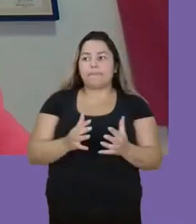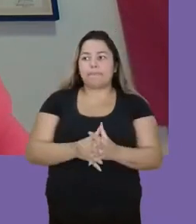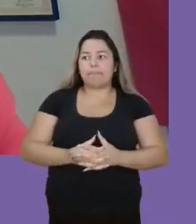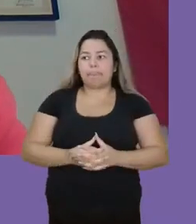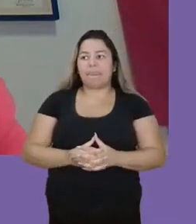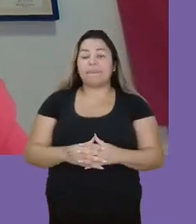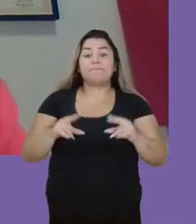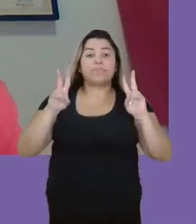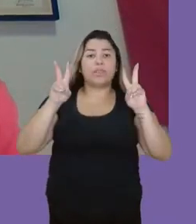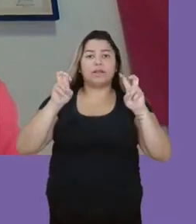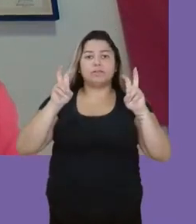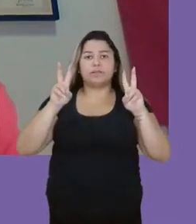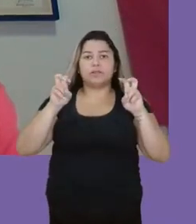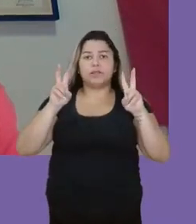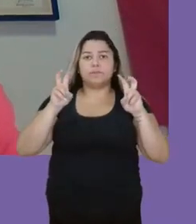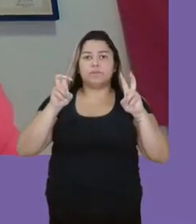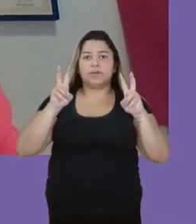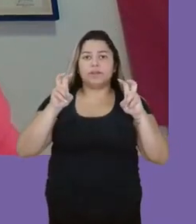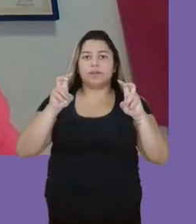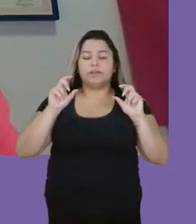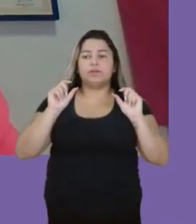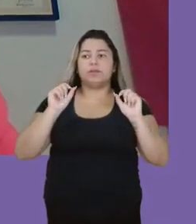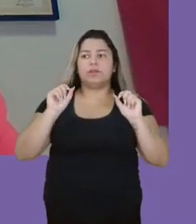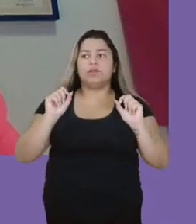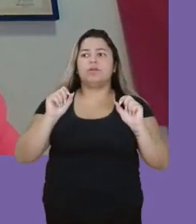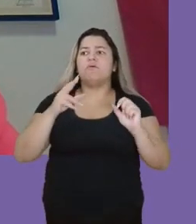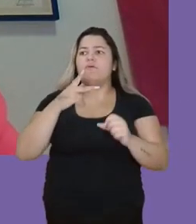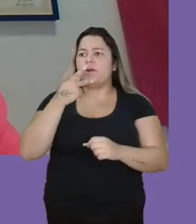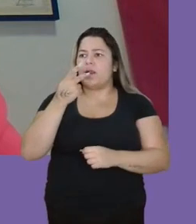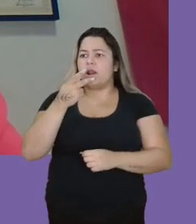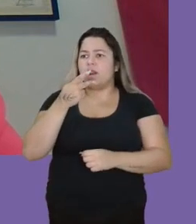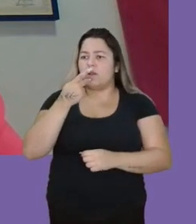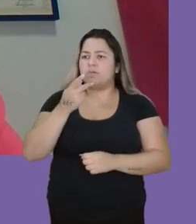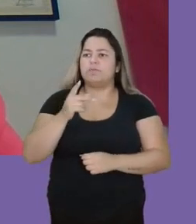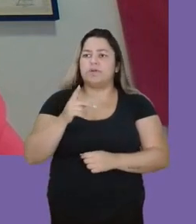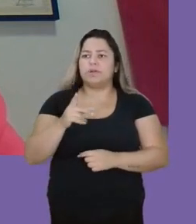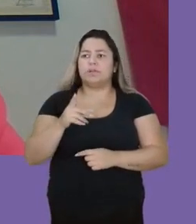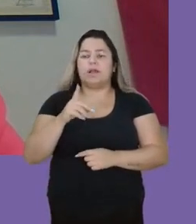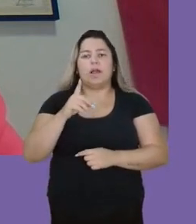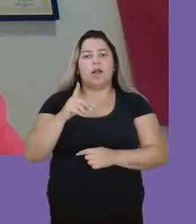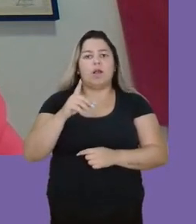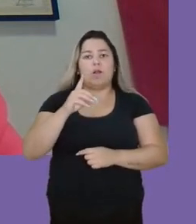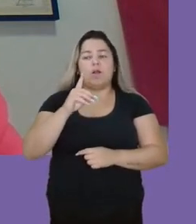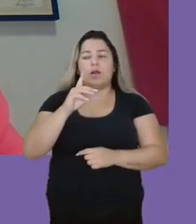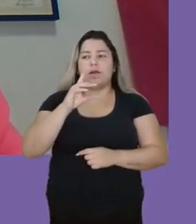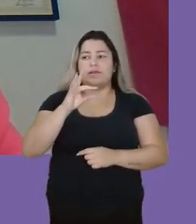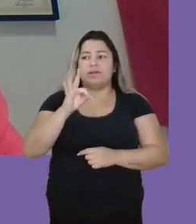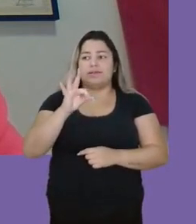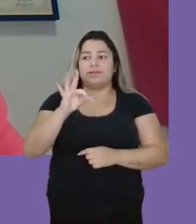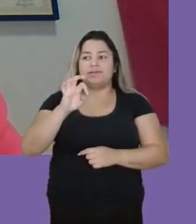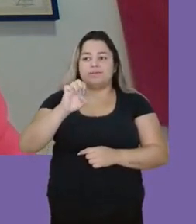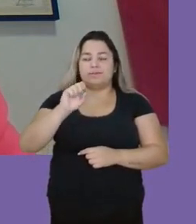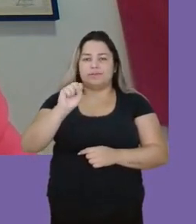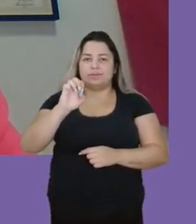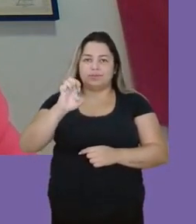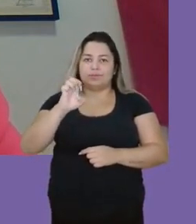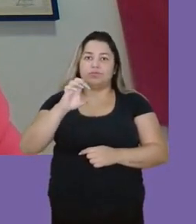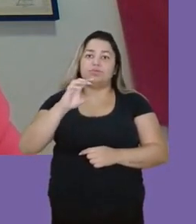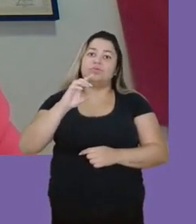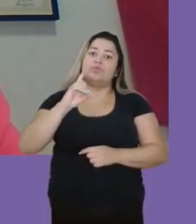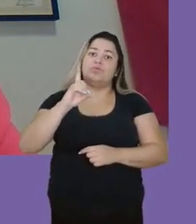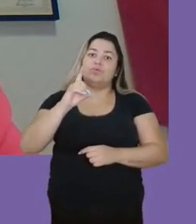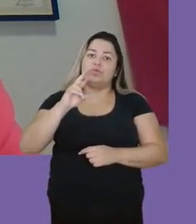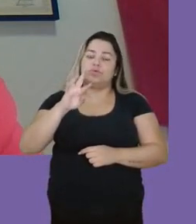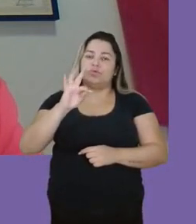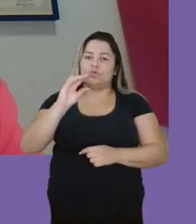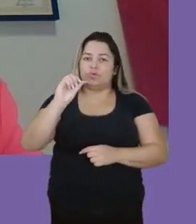esse tema é um tema que eu defendo muito, até foi objeto da minha tese do doutorado, que é a democracia paritária. Então, quando você